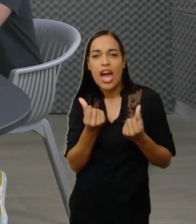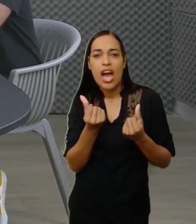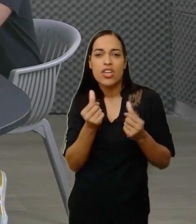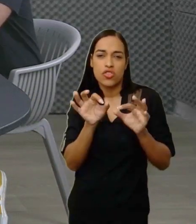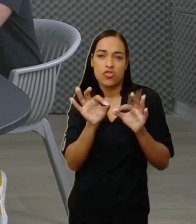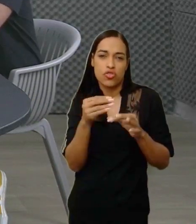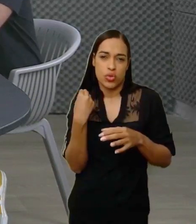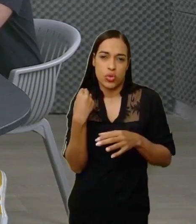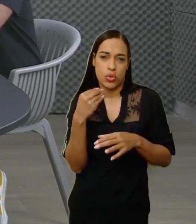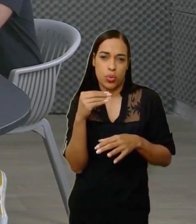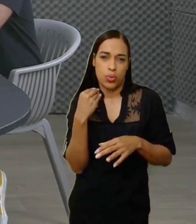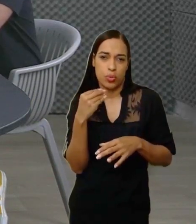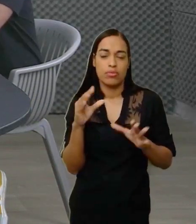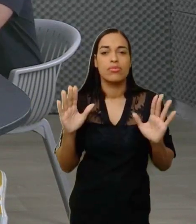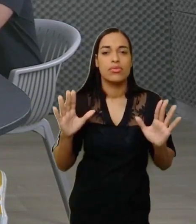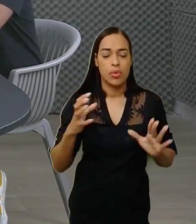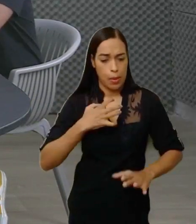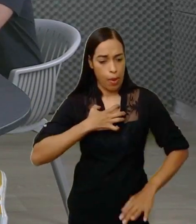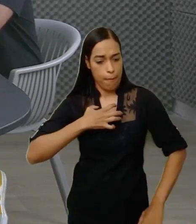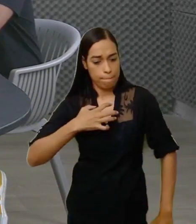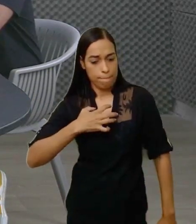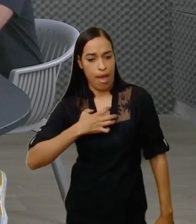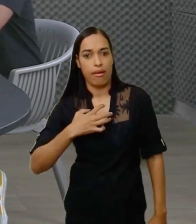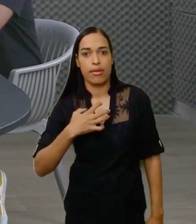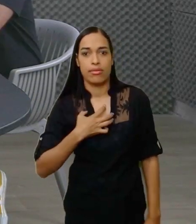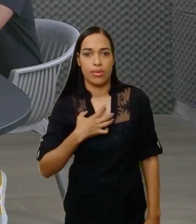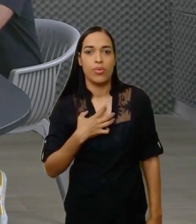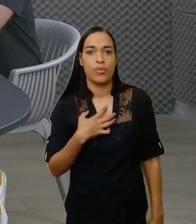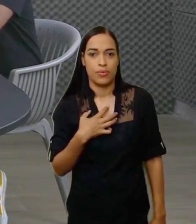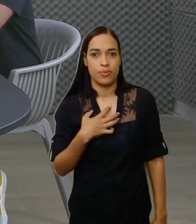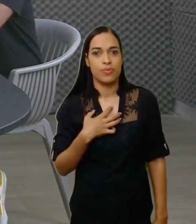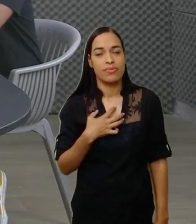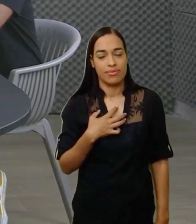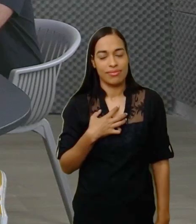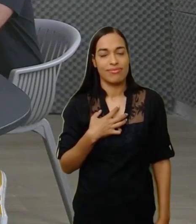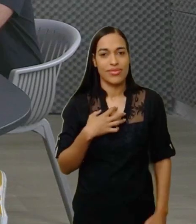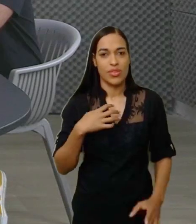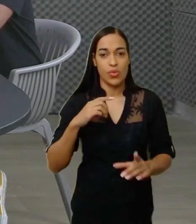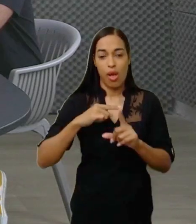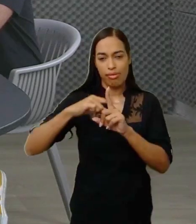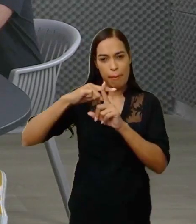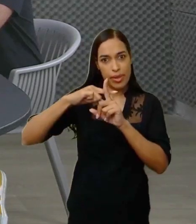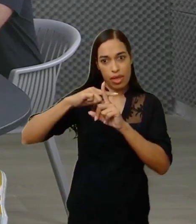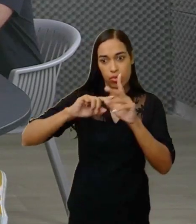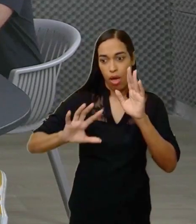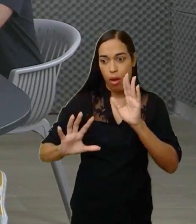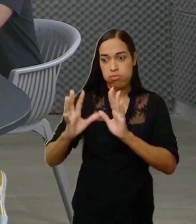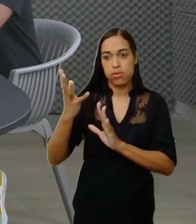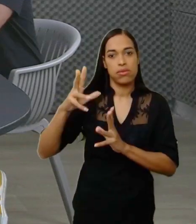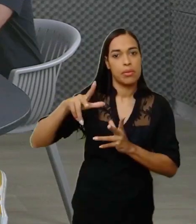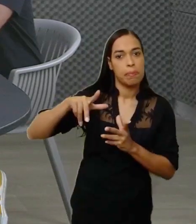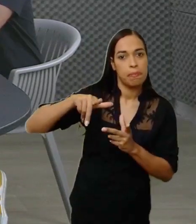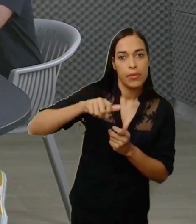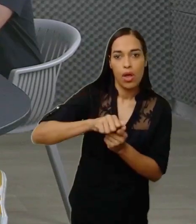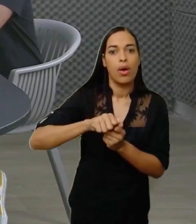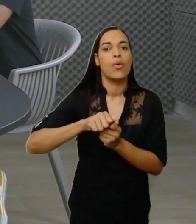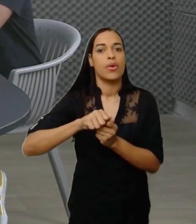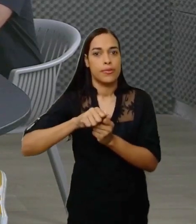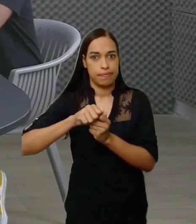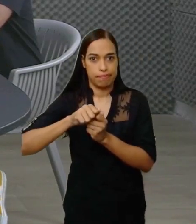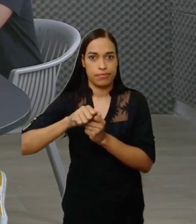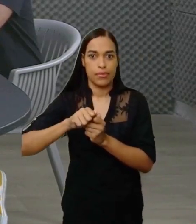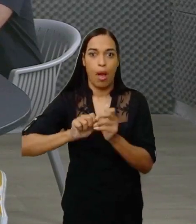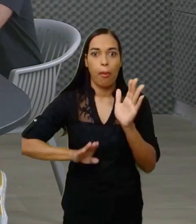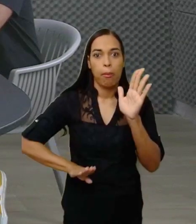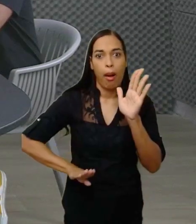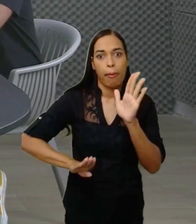também. Então, qual é o impacto disso, do aquecimento global, que a gente já fala em ebulição global, né? A gente viveu o ano